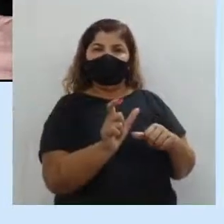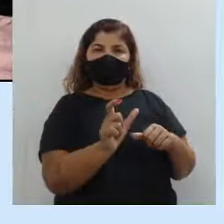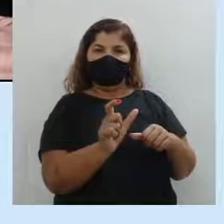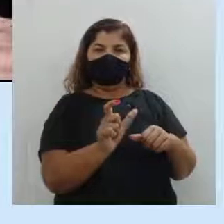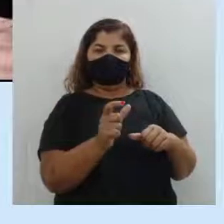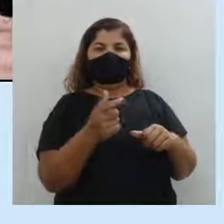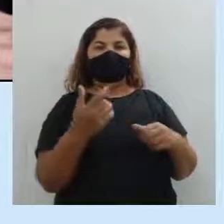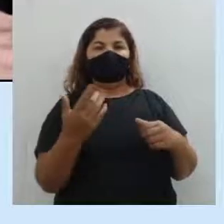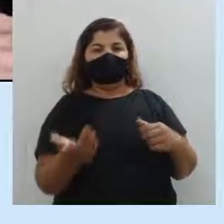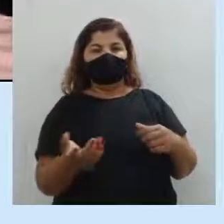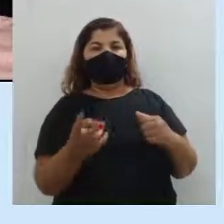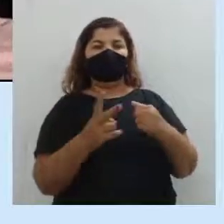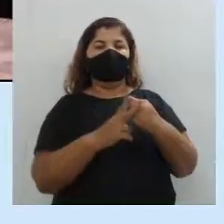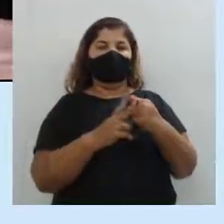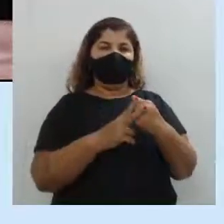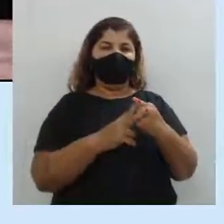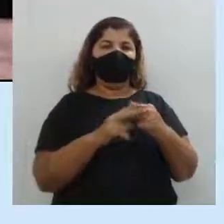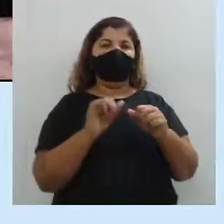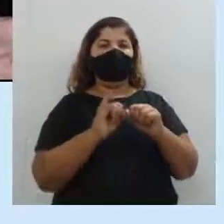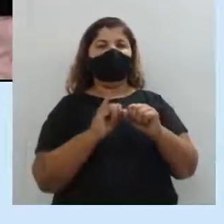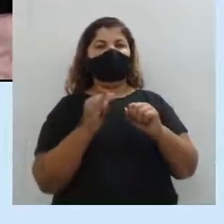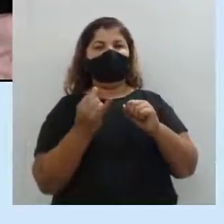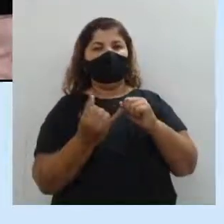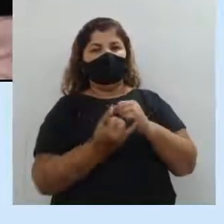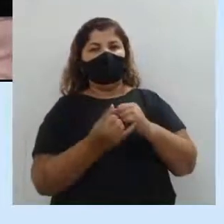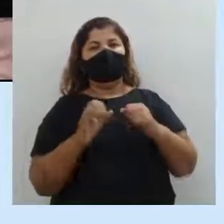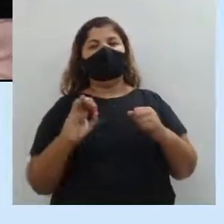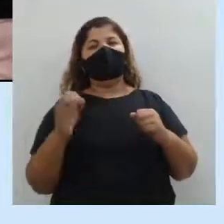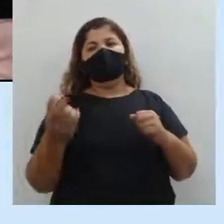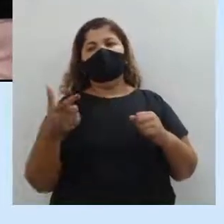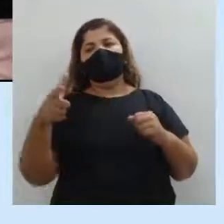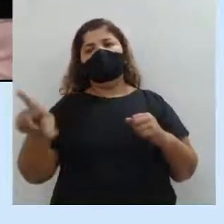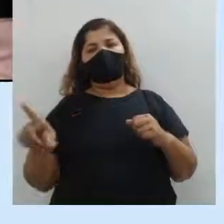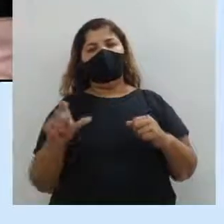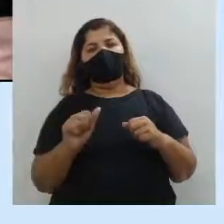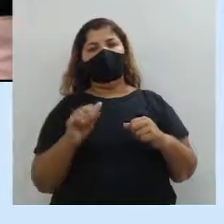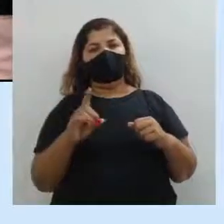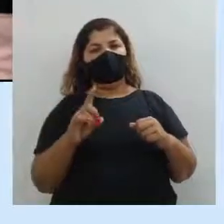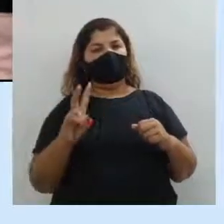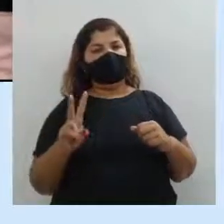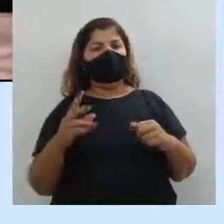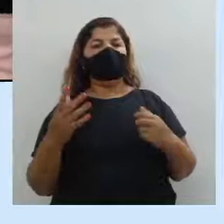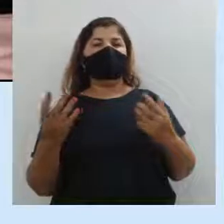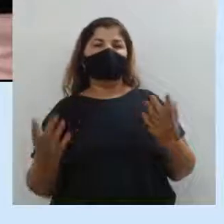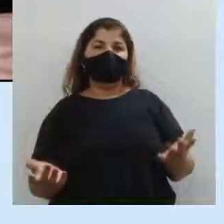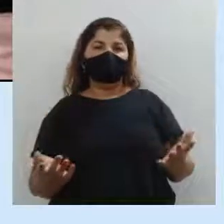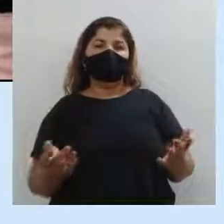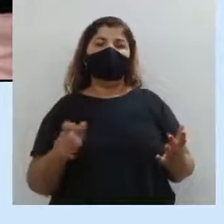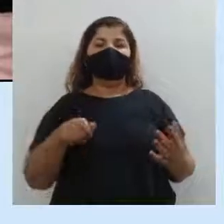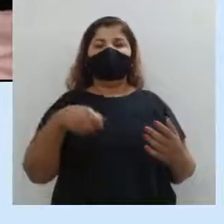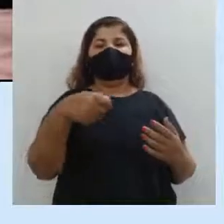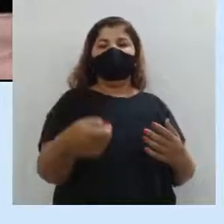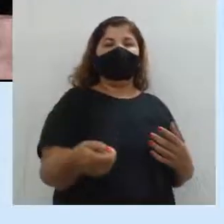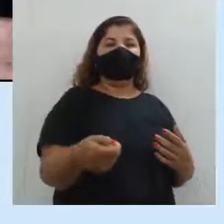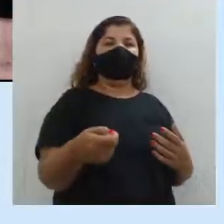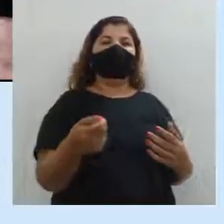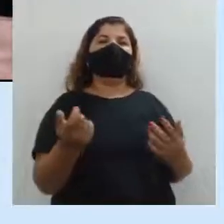são essas? Verbo, adjetivo ou um outro advérbio. Atribuindo-lhes o quê?